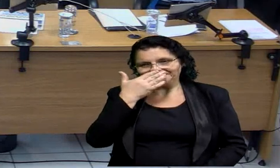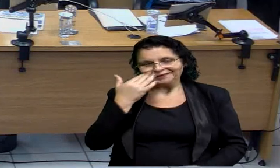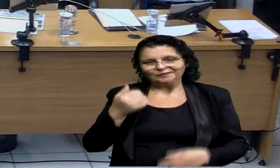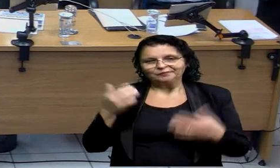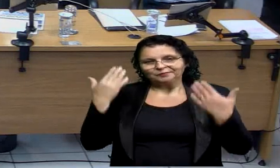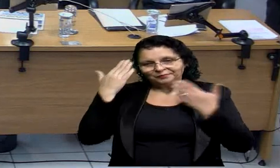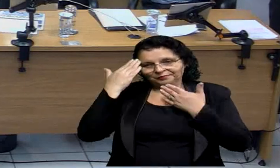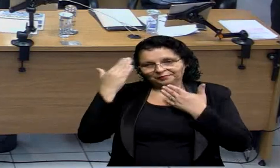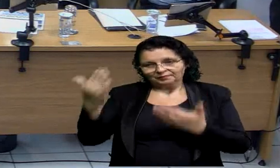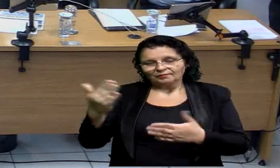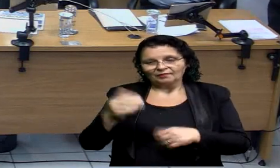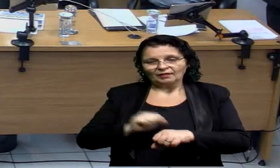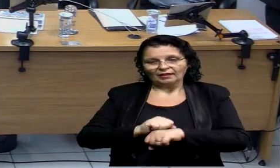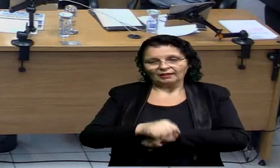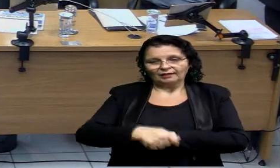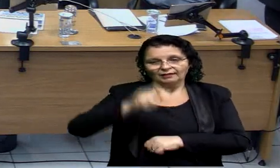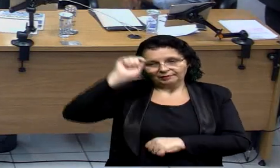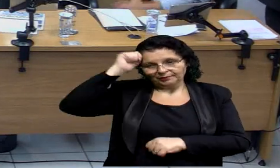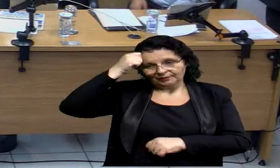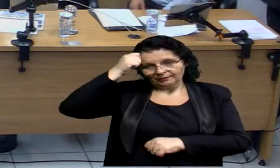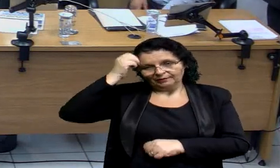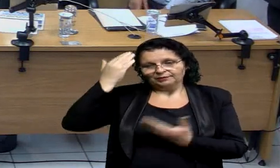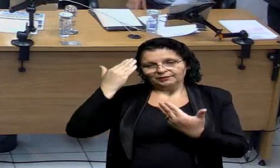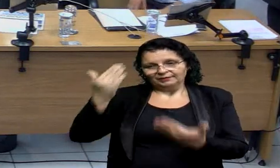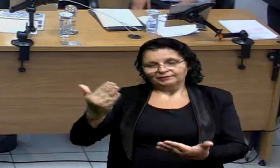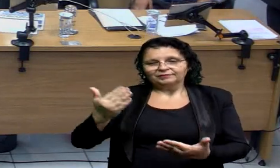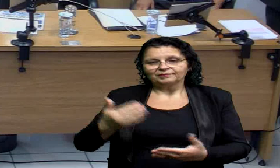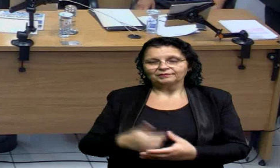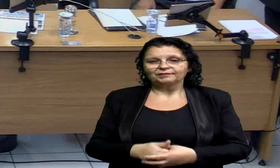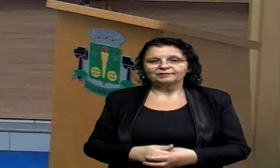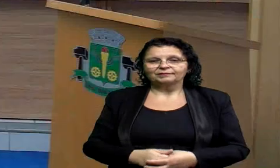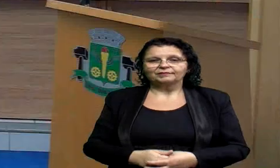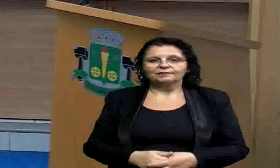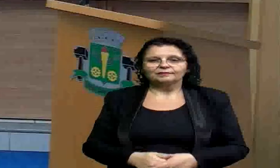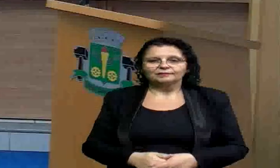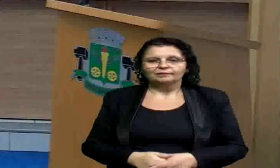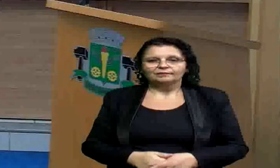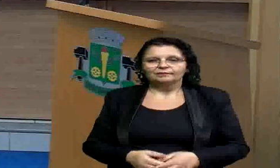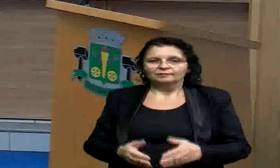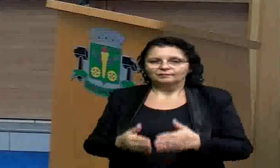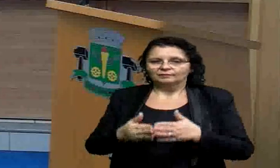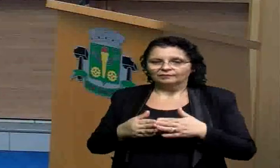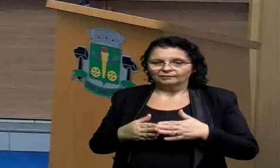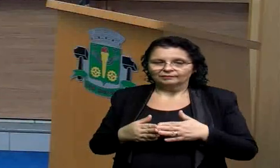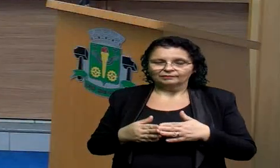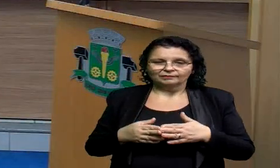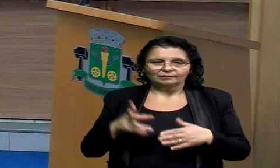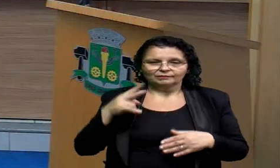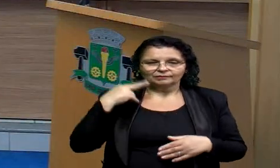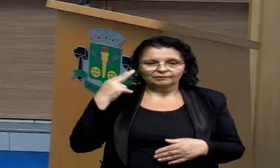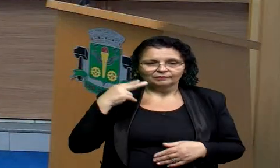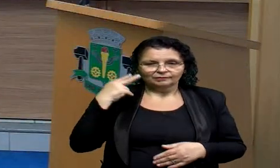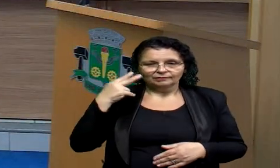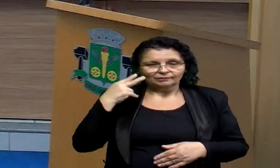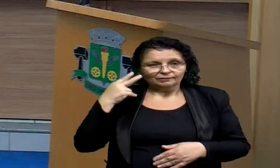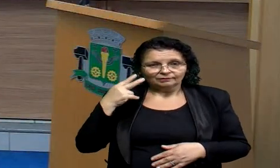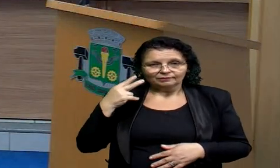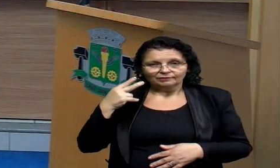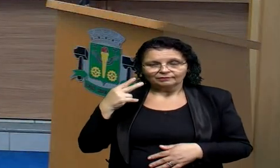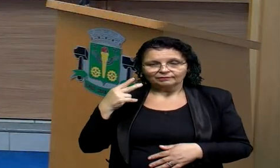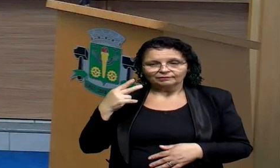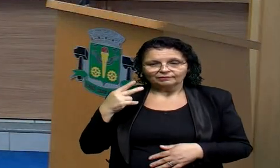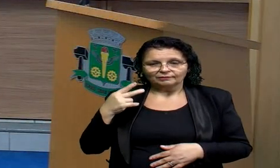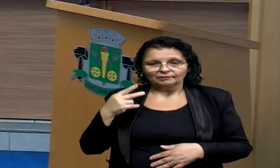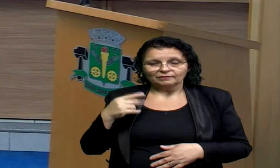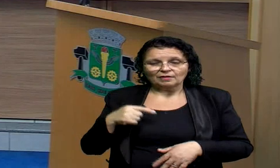Obrigado meu amigo careca Preto questão de ordem senhor presidente questão de ordem Vereador Michel Figueiredo no